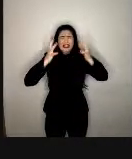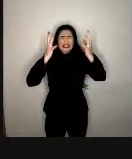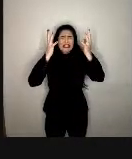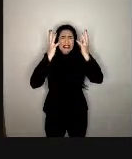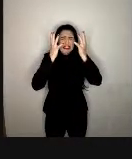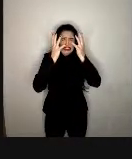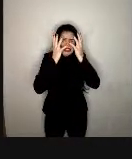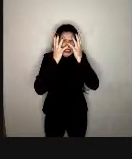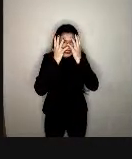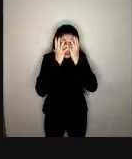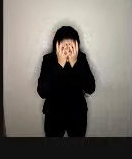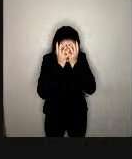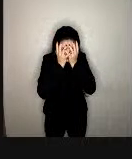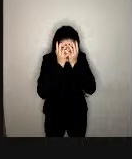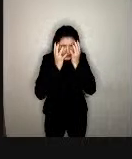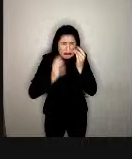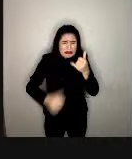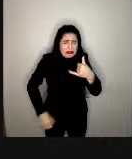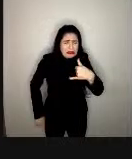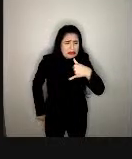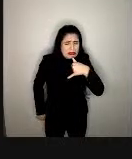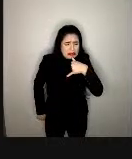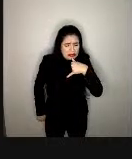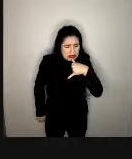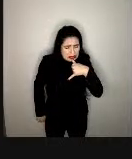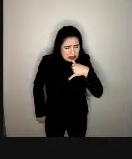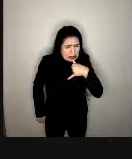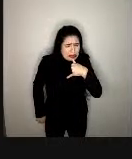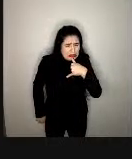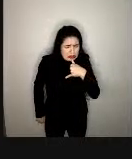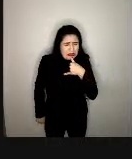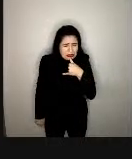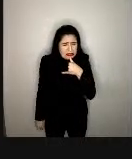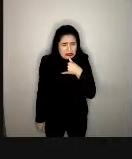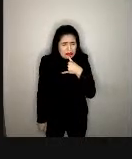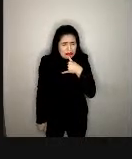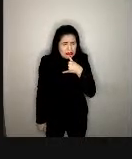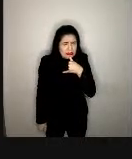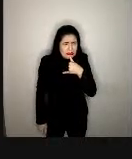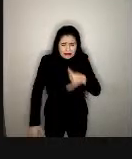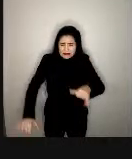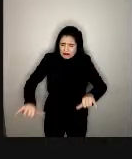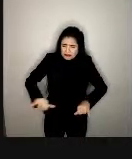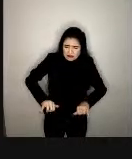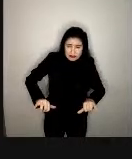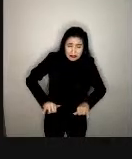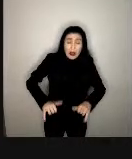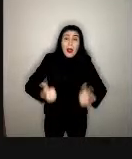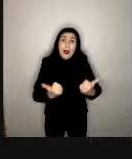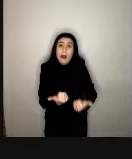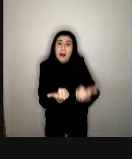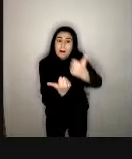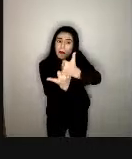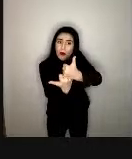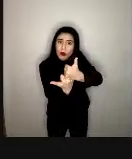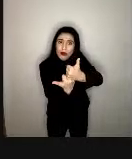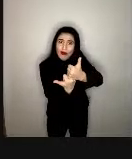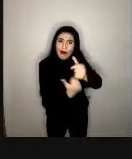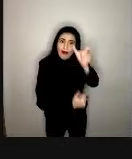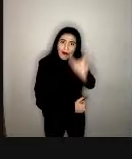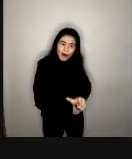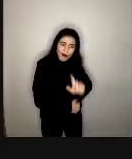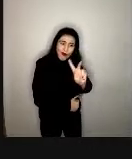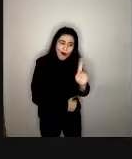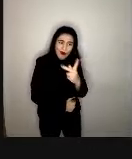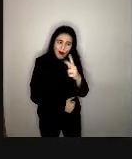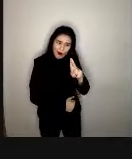buracão que se abriu, e quem me deu todo o apoio para poder segurar essa onda e toda essa parte foi o Hugo, meu